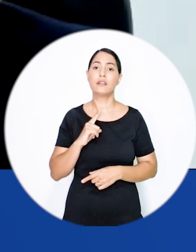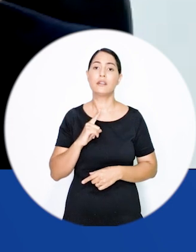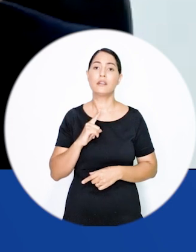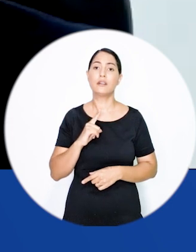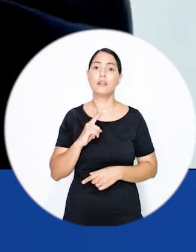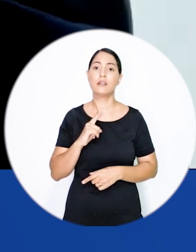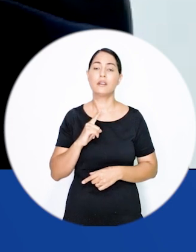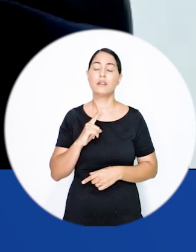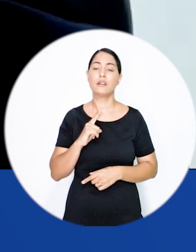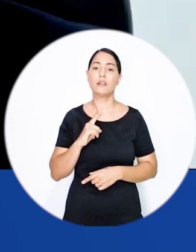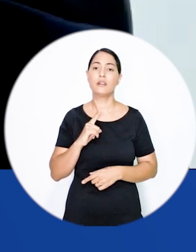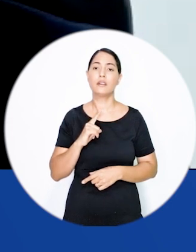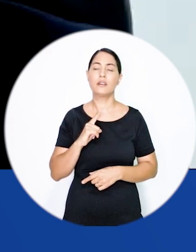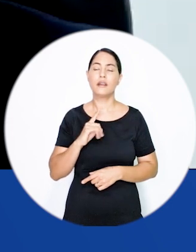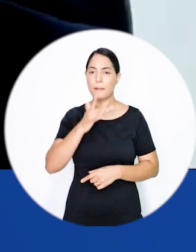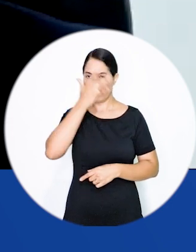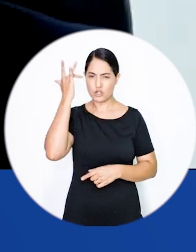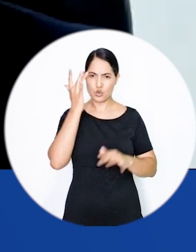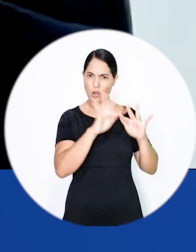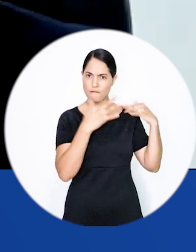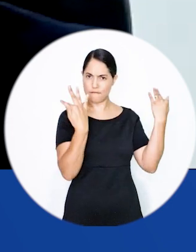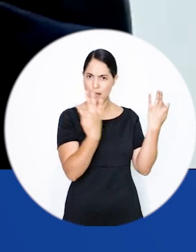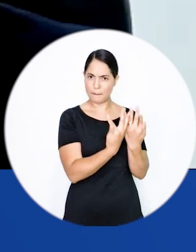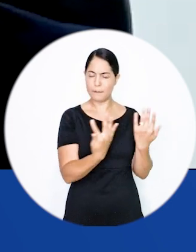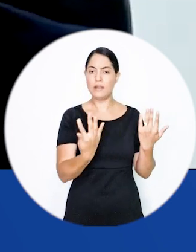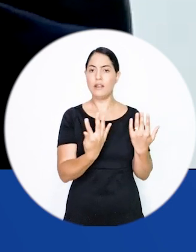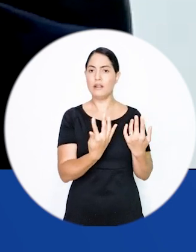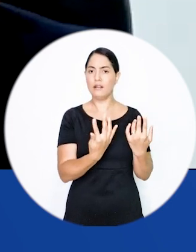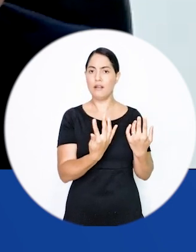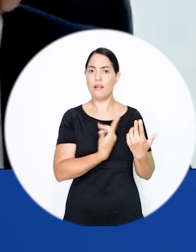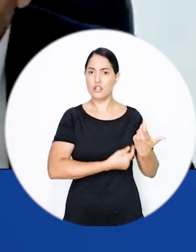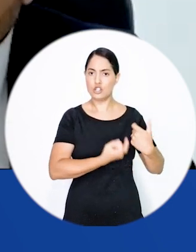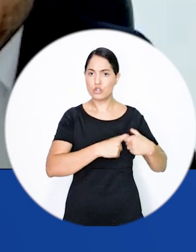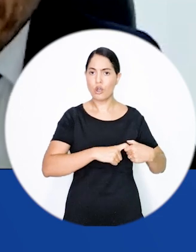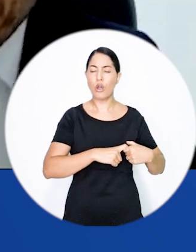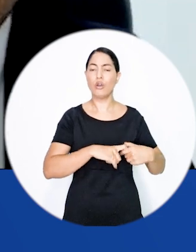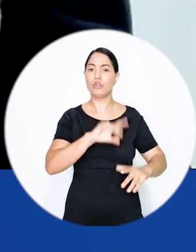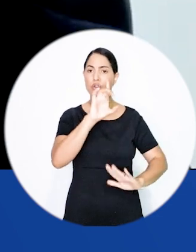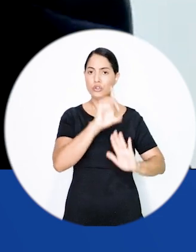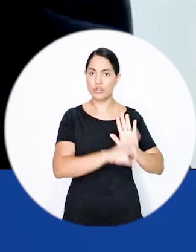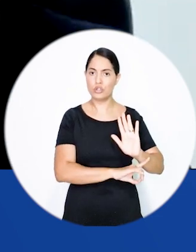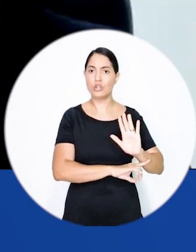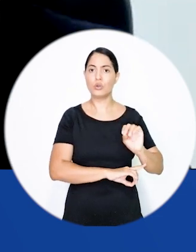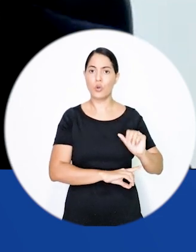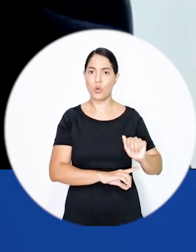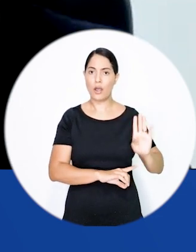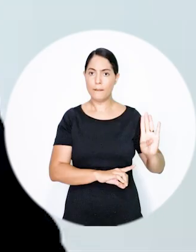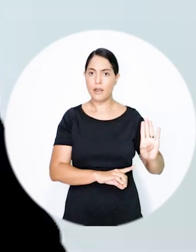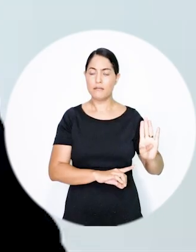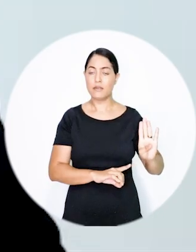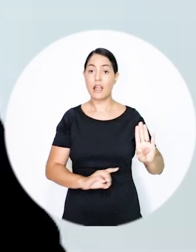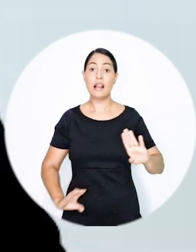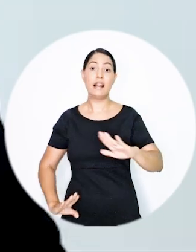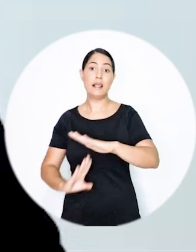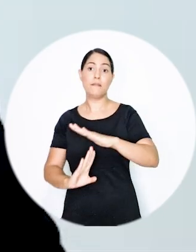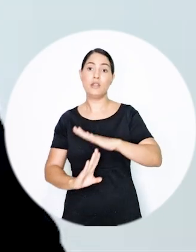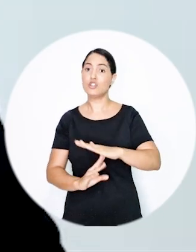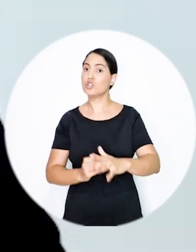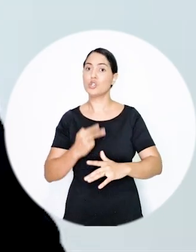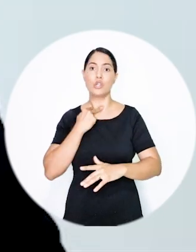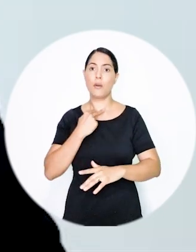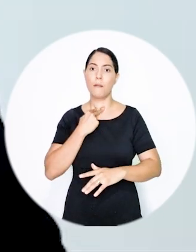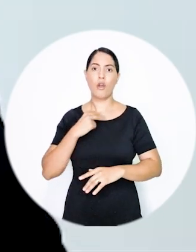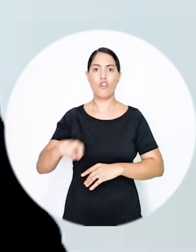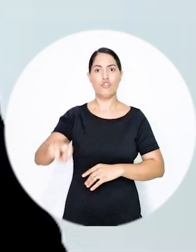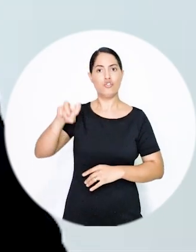que limita o ingresso de parentes e sócios dos diretores da OAB e da Caixa a